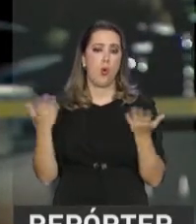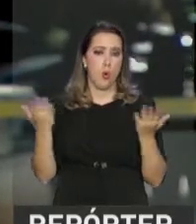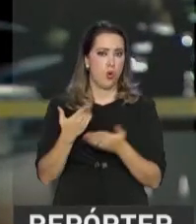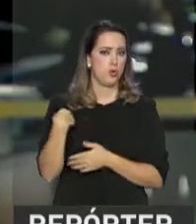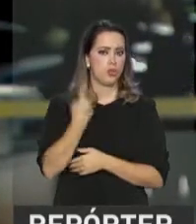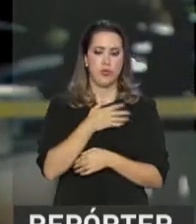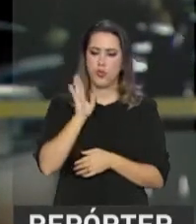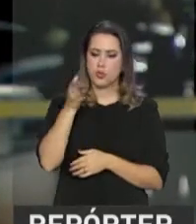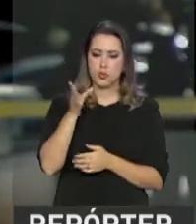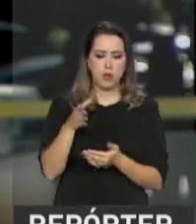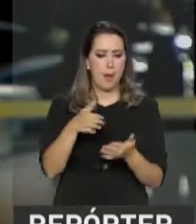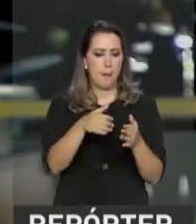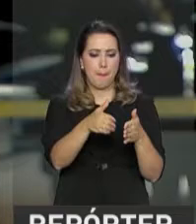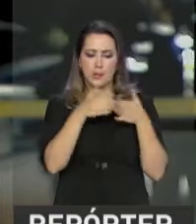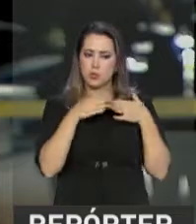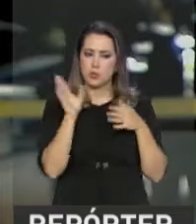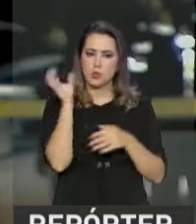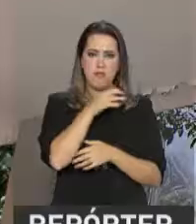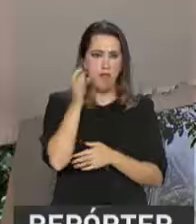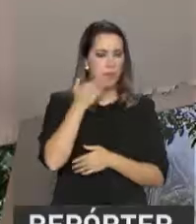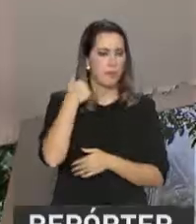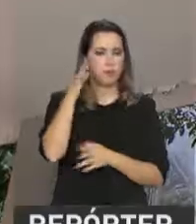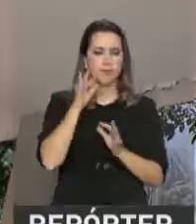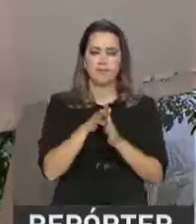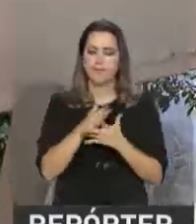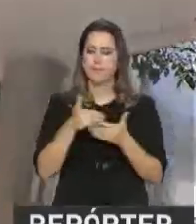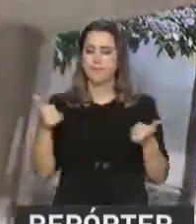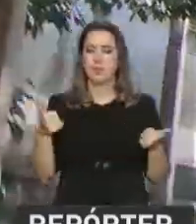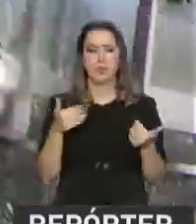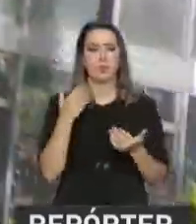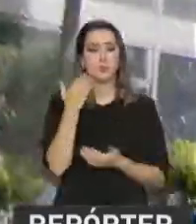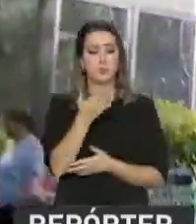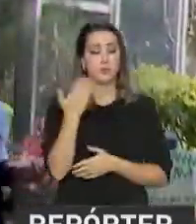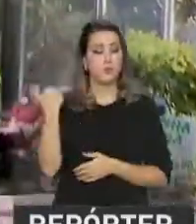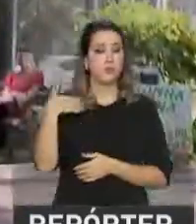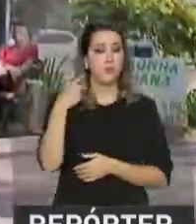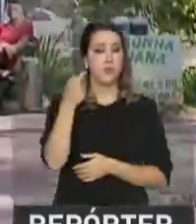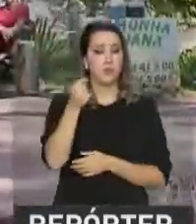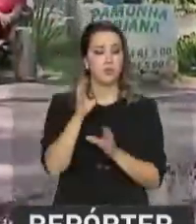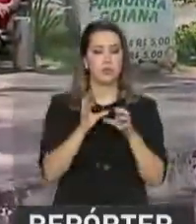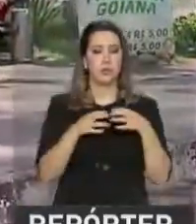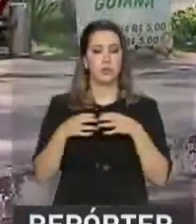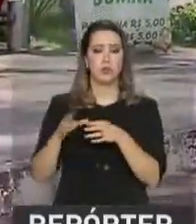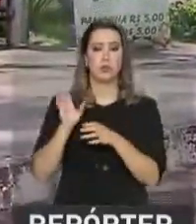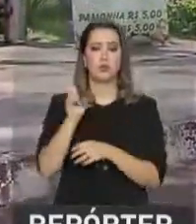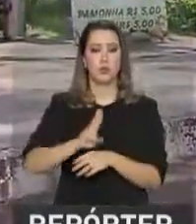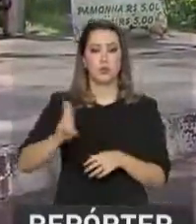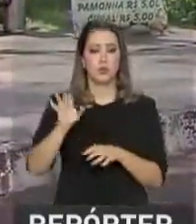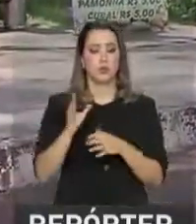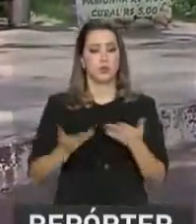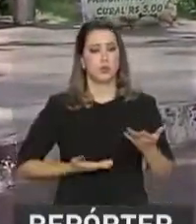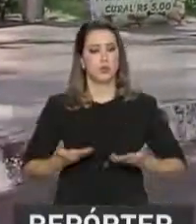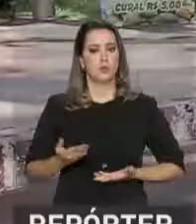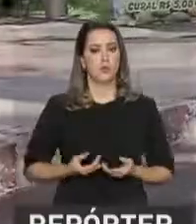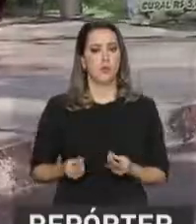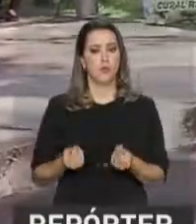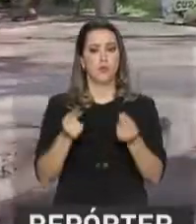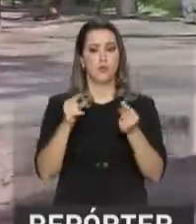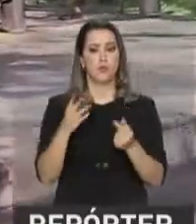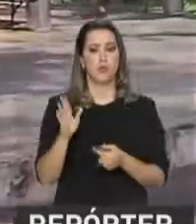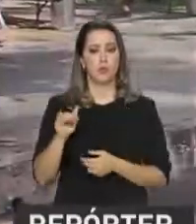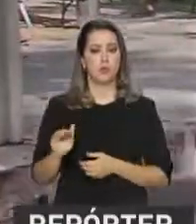dia nós mesmos fazer a requisição é muito mais prático mais de 20 órgãos federais já utilizam o serviço o valor da corrida com